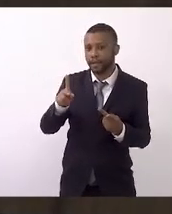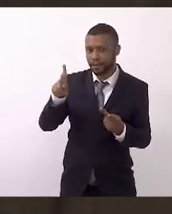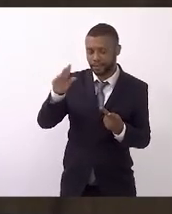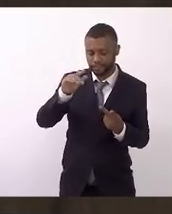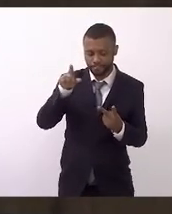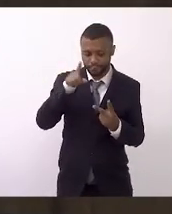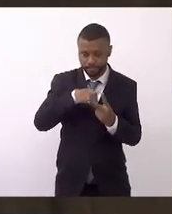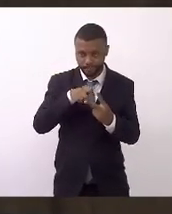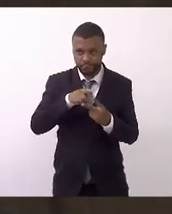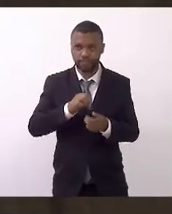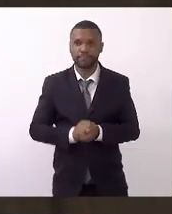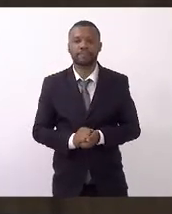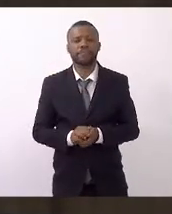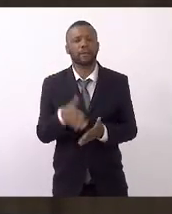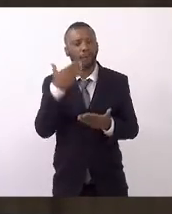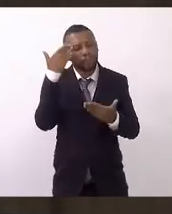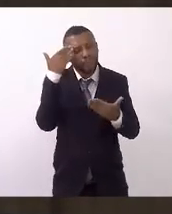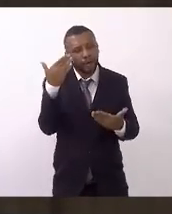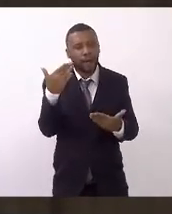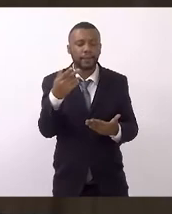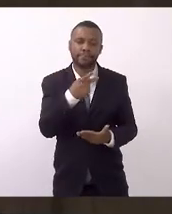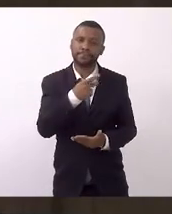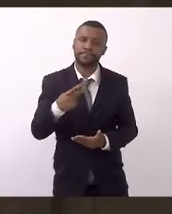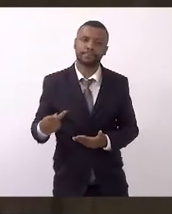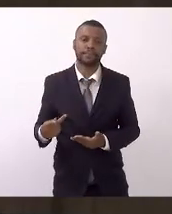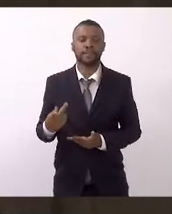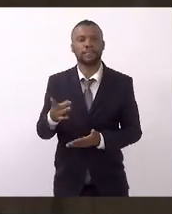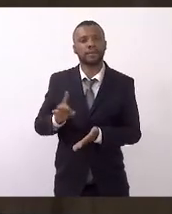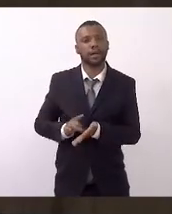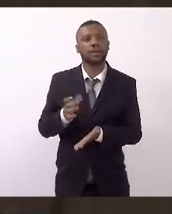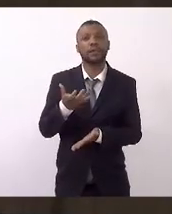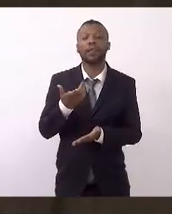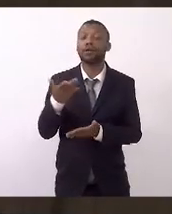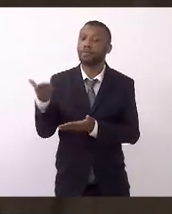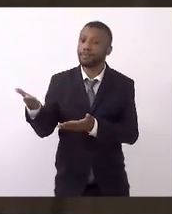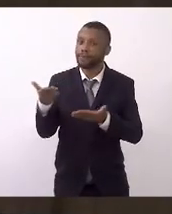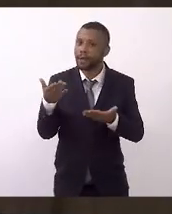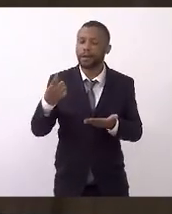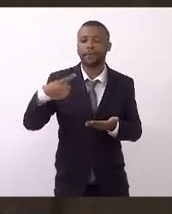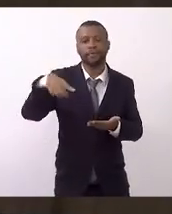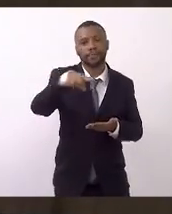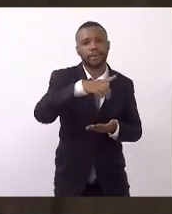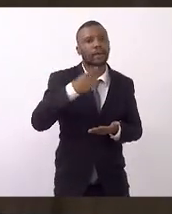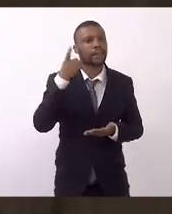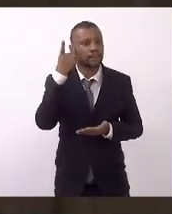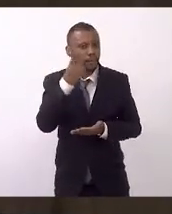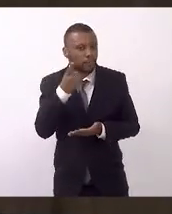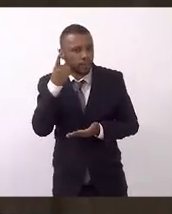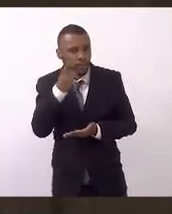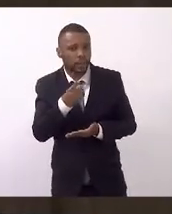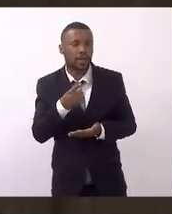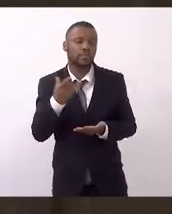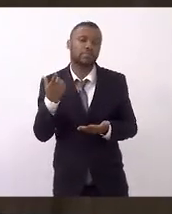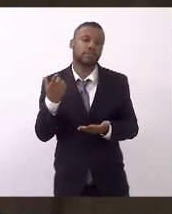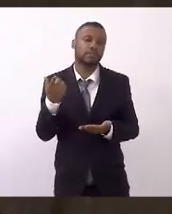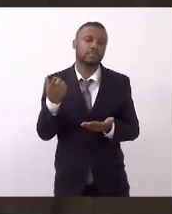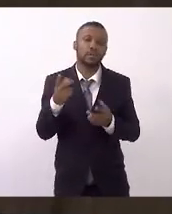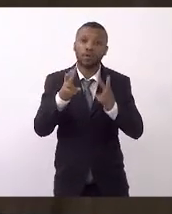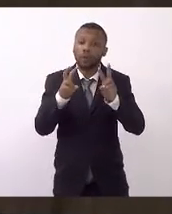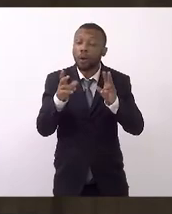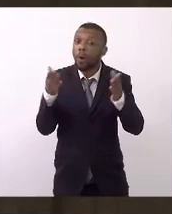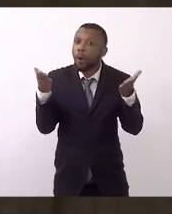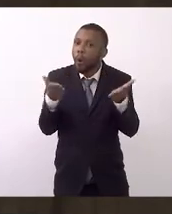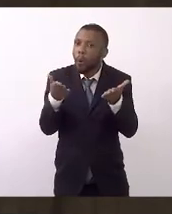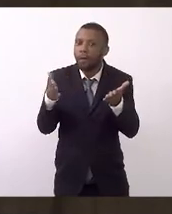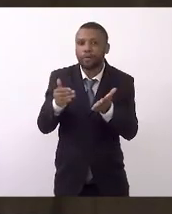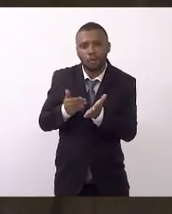senhora presidenta. Na verdade, é para fazer um convite às deputadas, os deputados, que hoje, a partir das